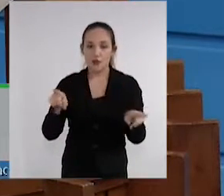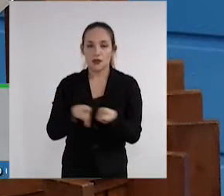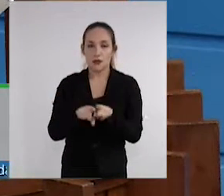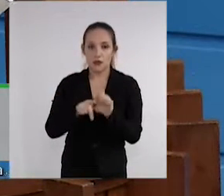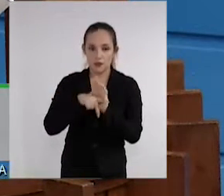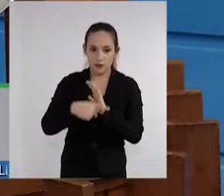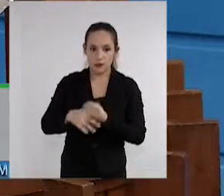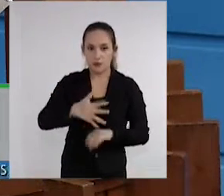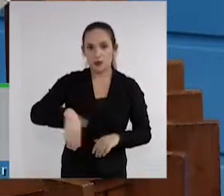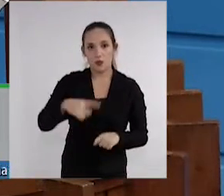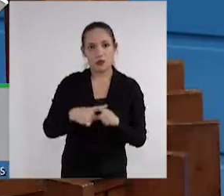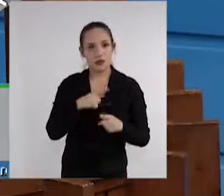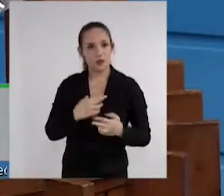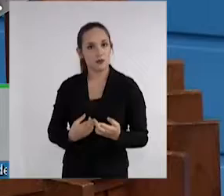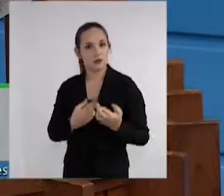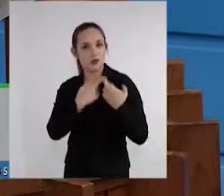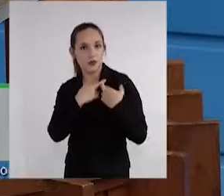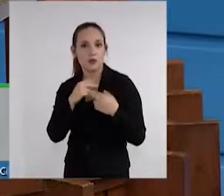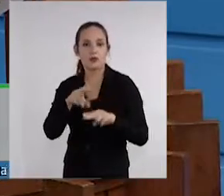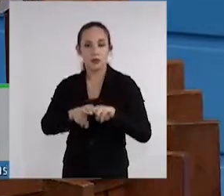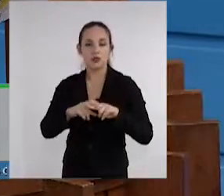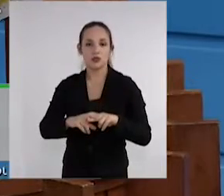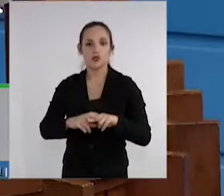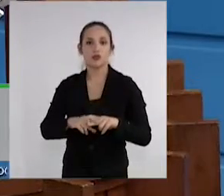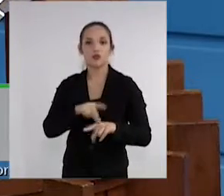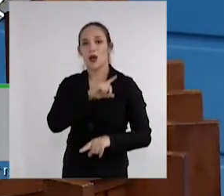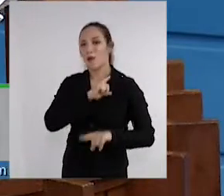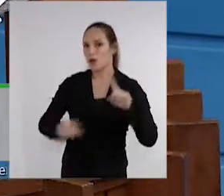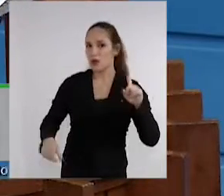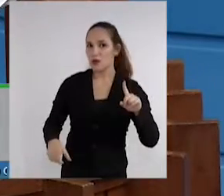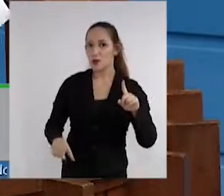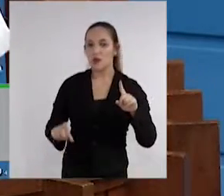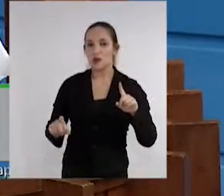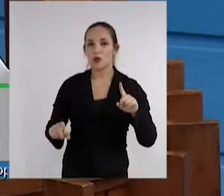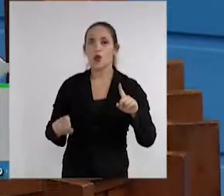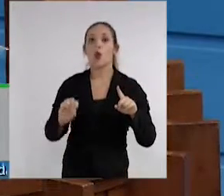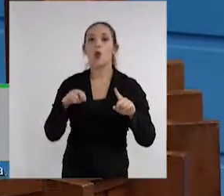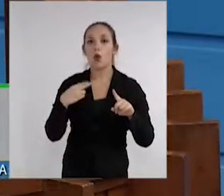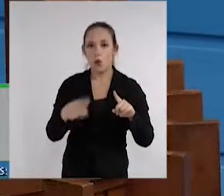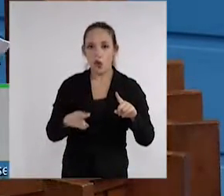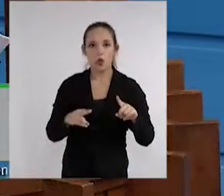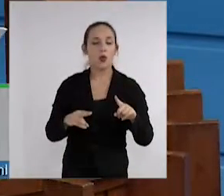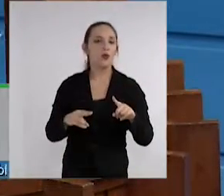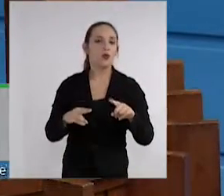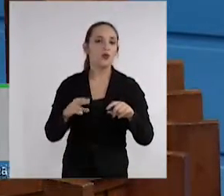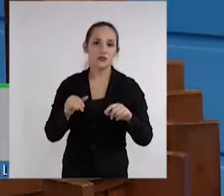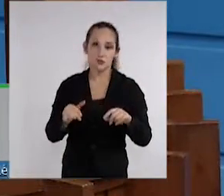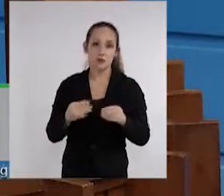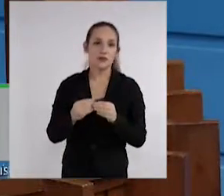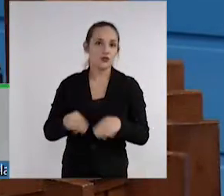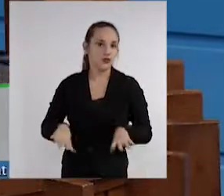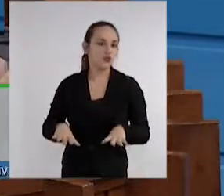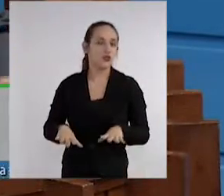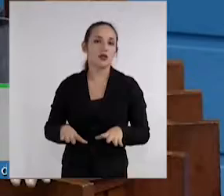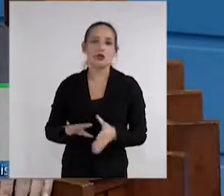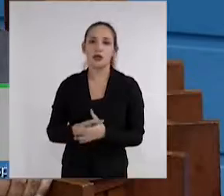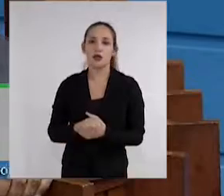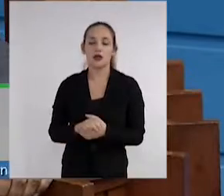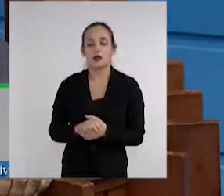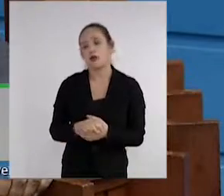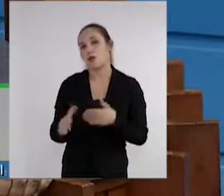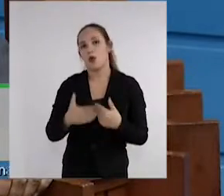risco sua função ecológica, provoquem a extinção de espécies ou submetam os animais à crueldade. Ou seja, nós temos